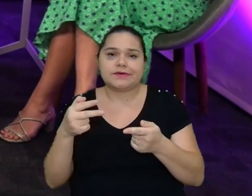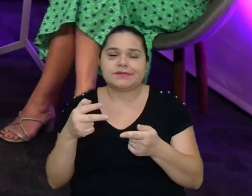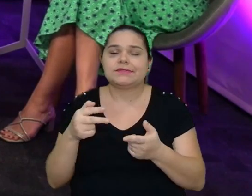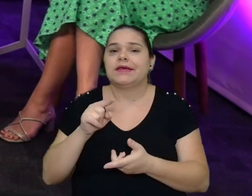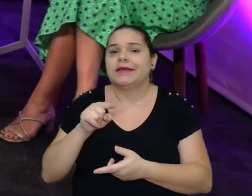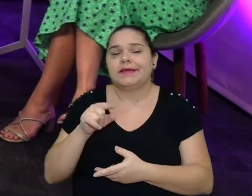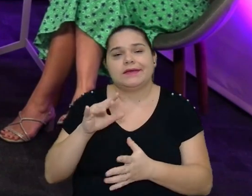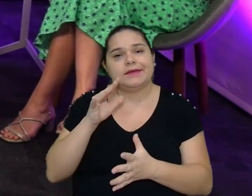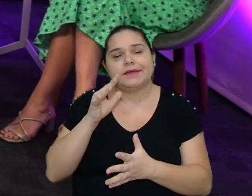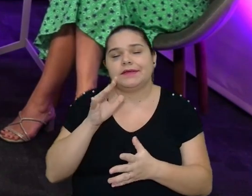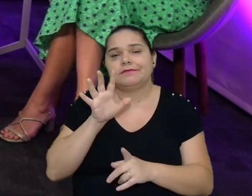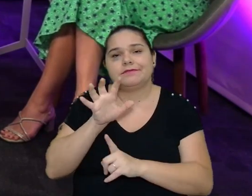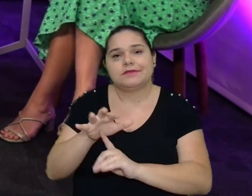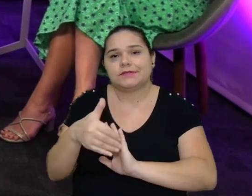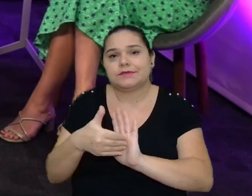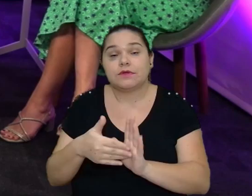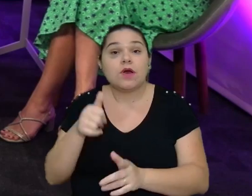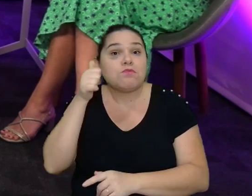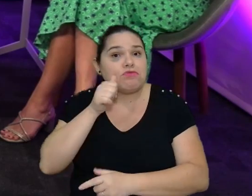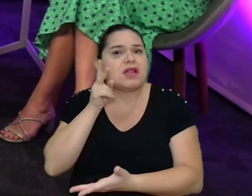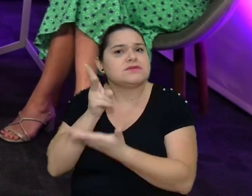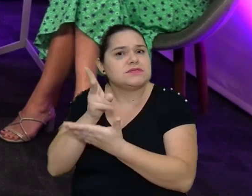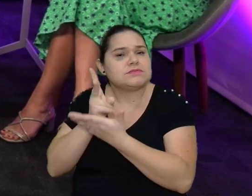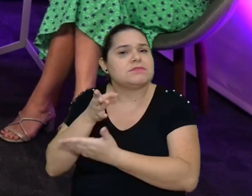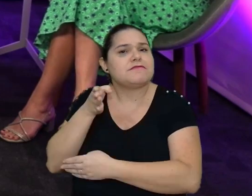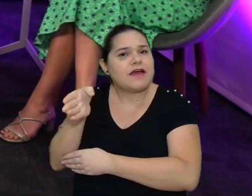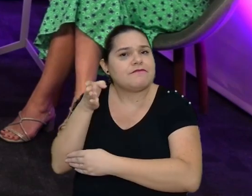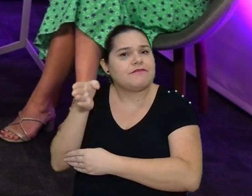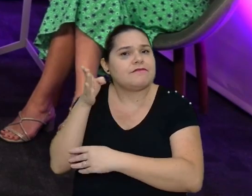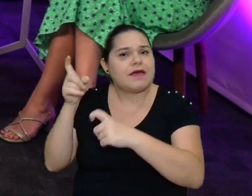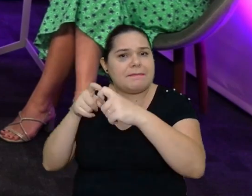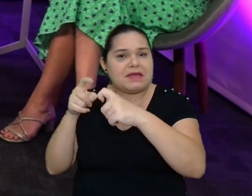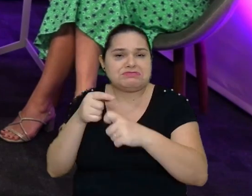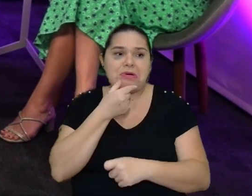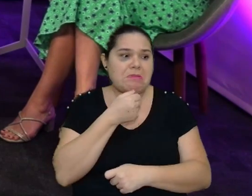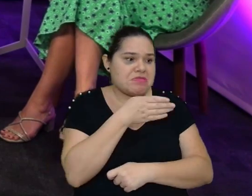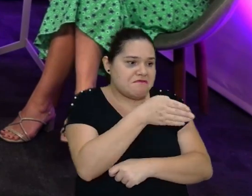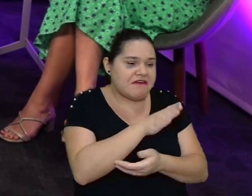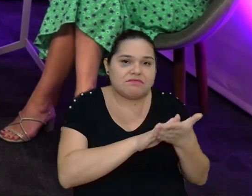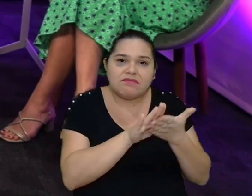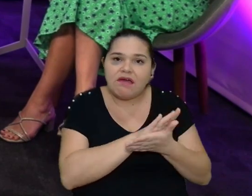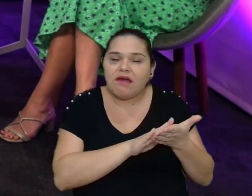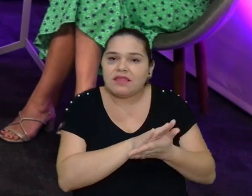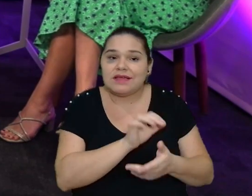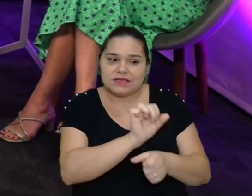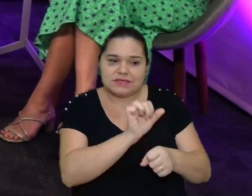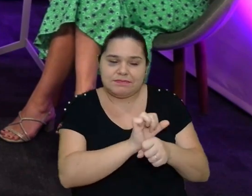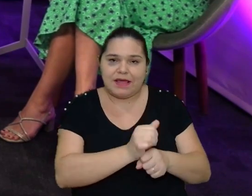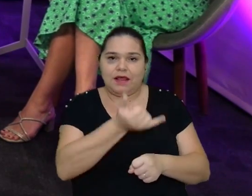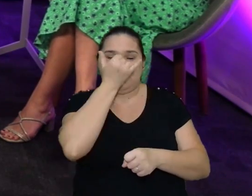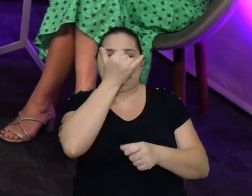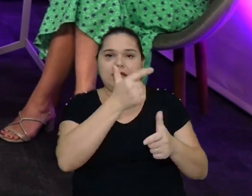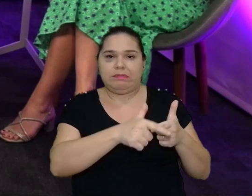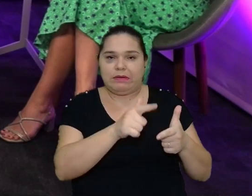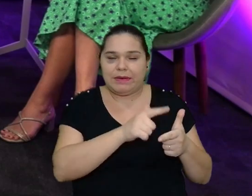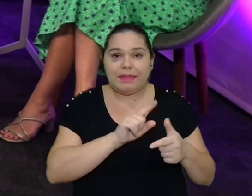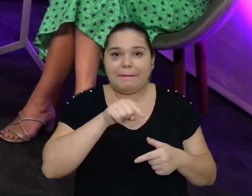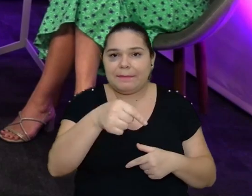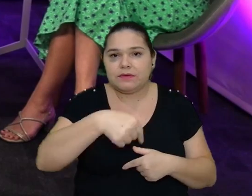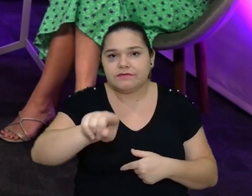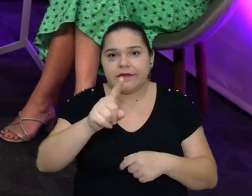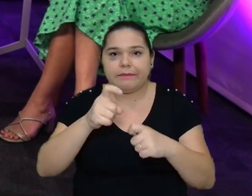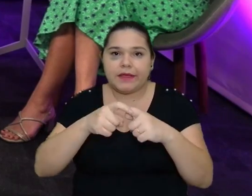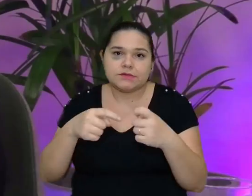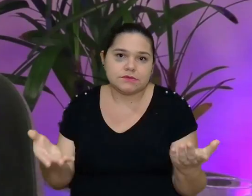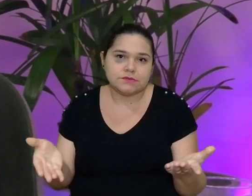A mulher vai todo mundo no ginecologista, o homem não vai em lugar nenhum. Espera ter algum problema para procurar um médico. Para procurar um médico. Muito bom.